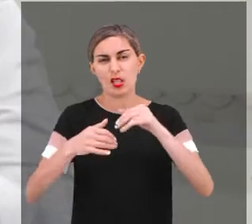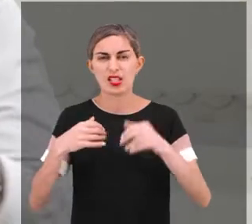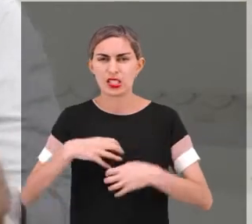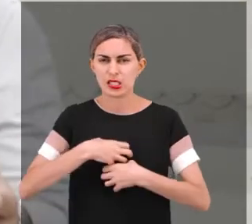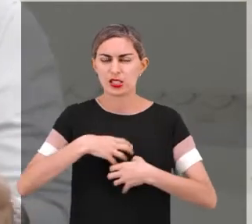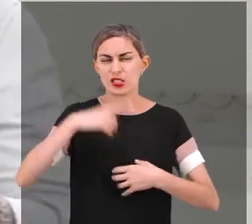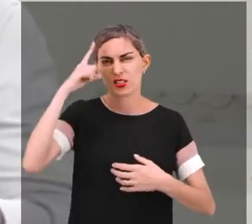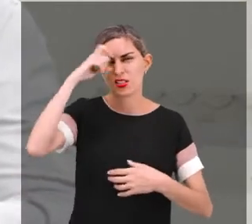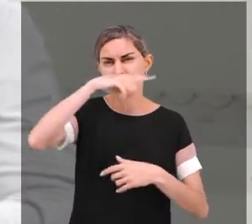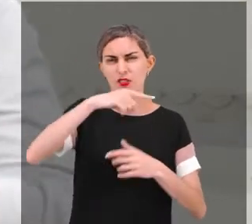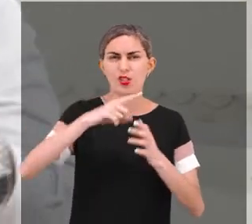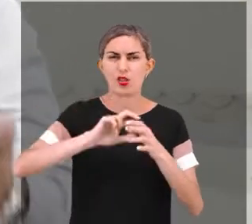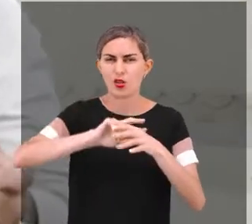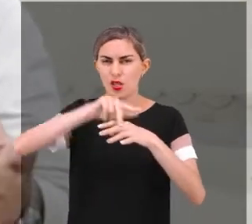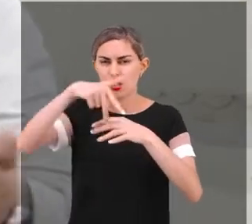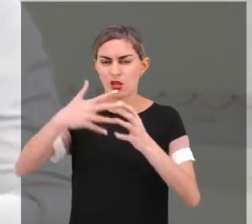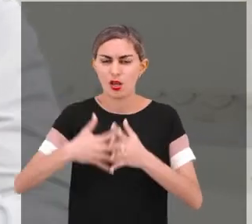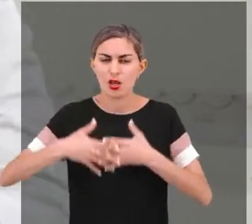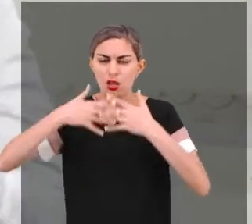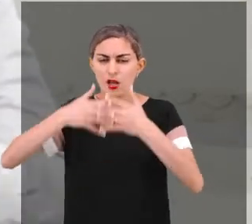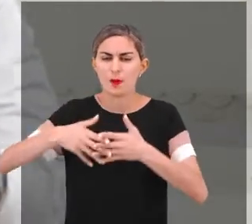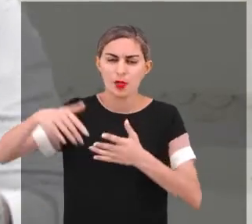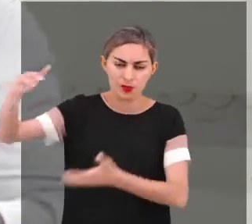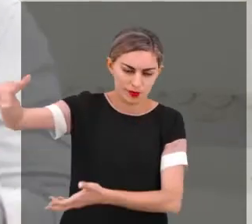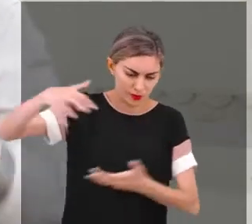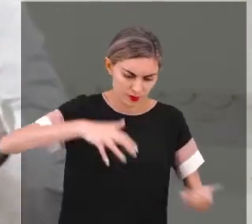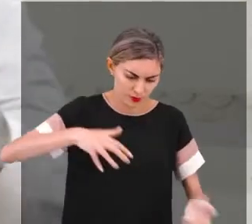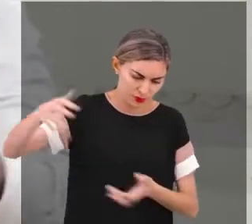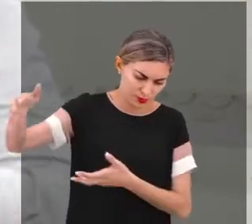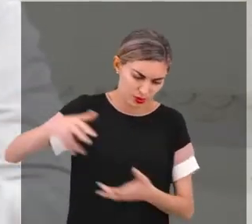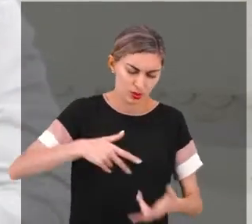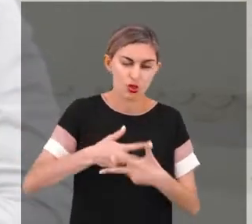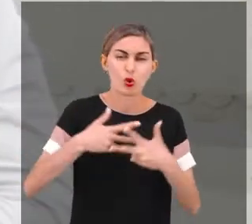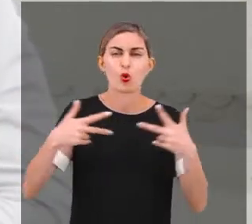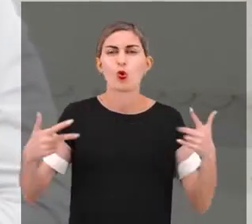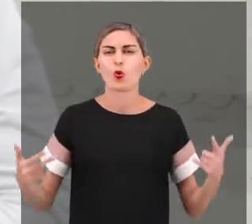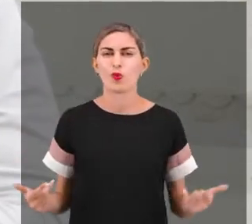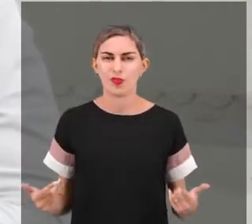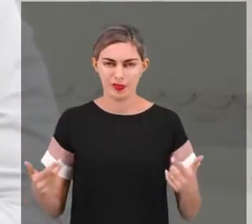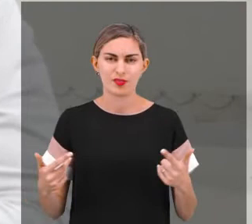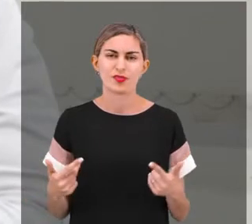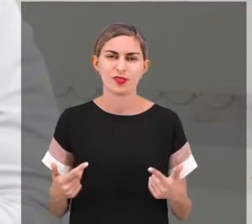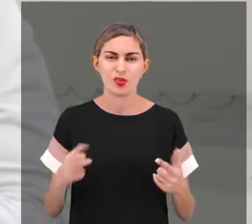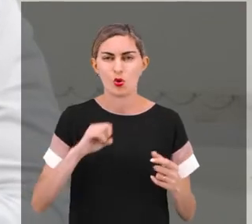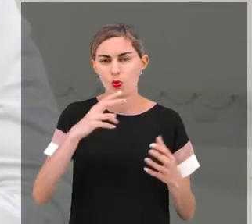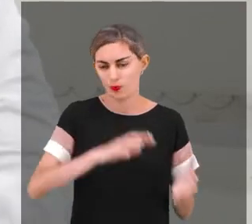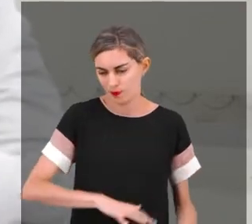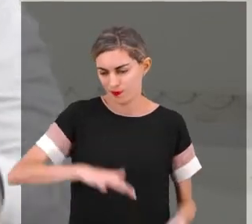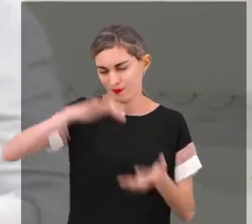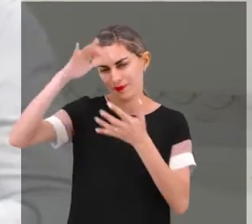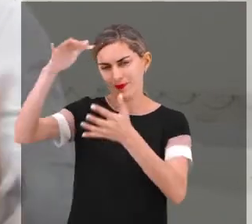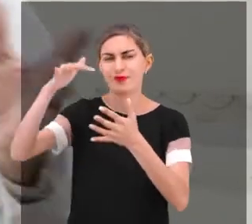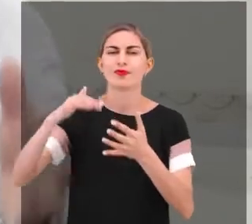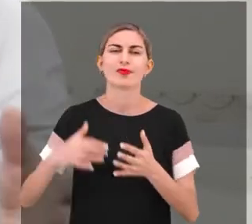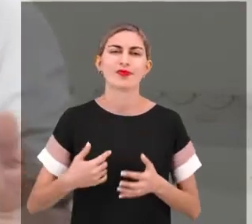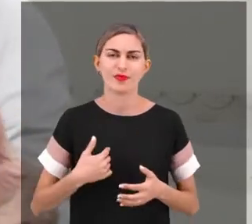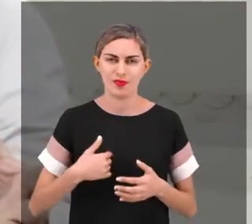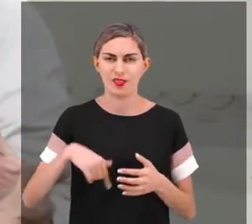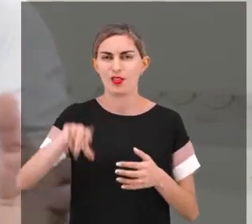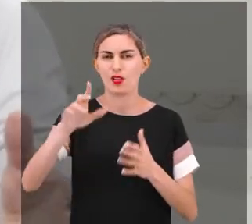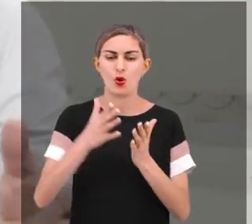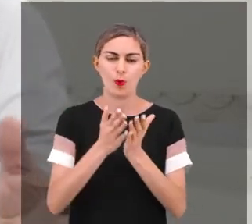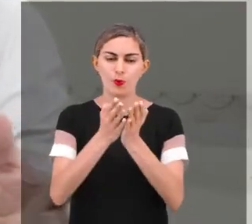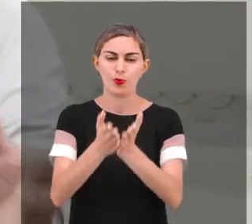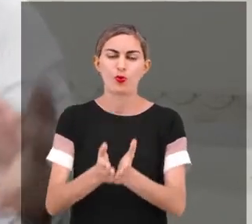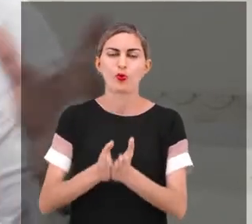tinham dificuldade de subir no caminhão para descarregá-los e colocar nas lingas que levaria